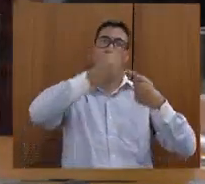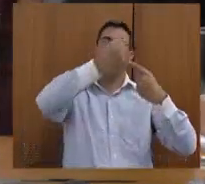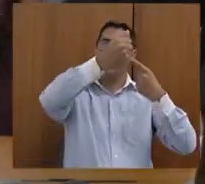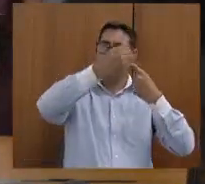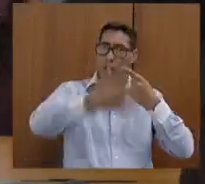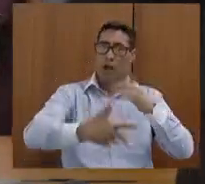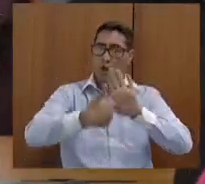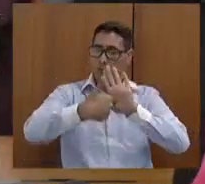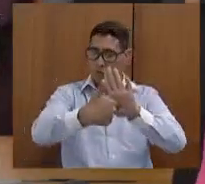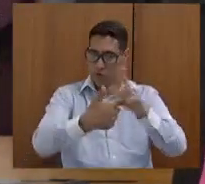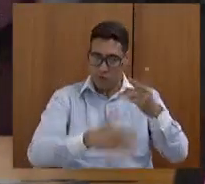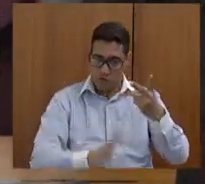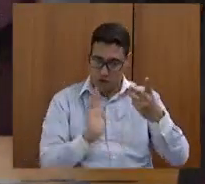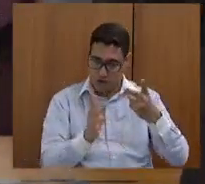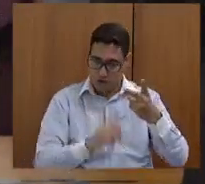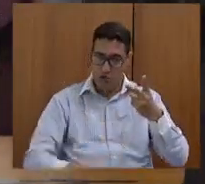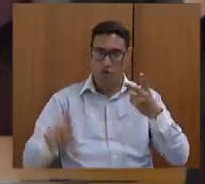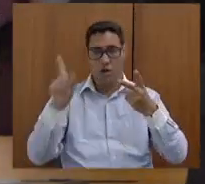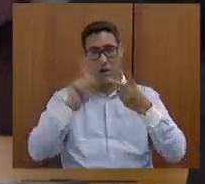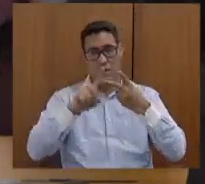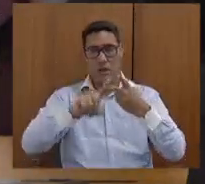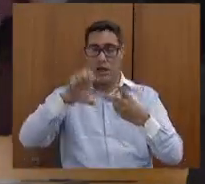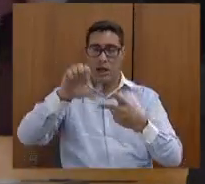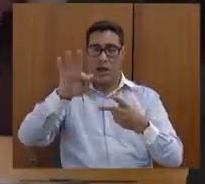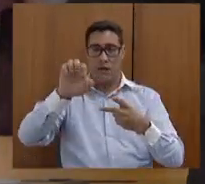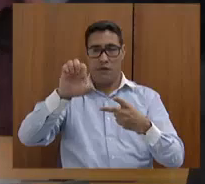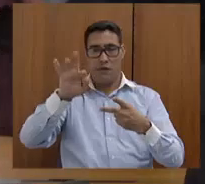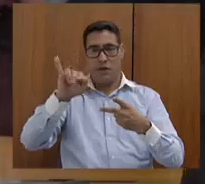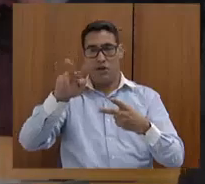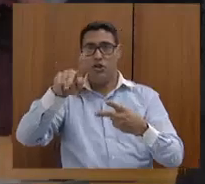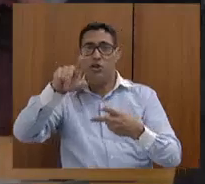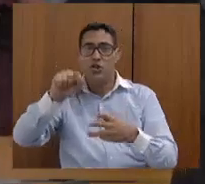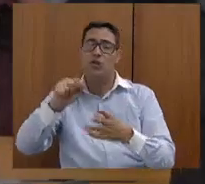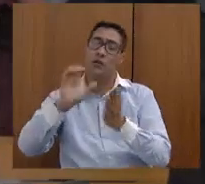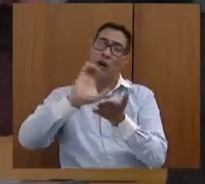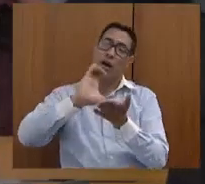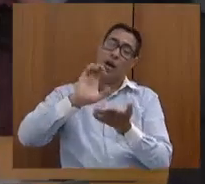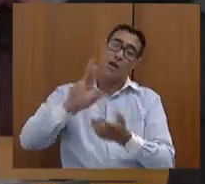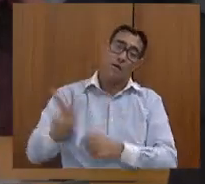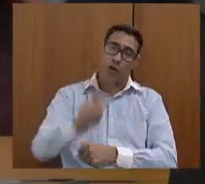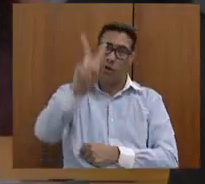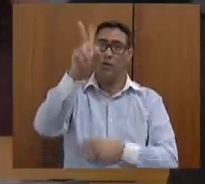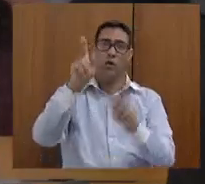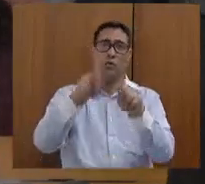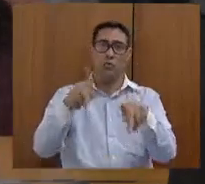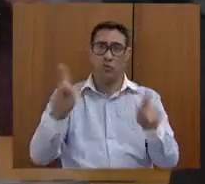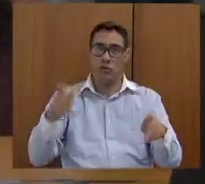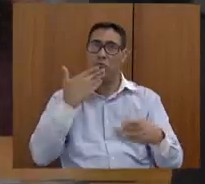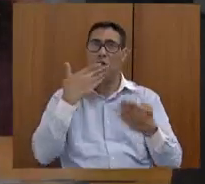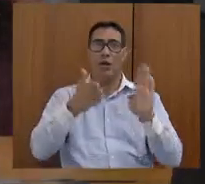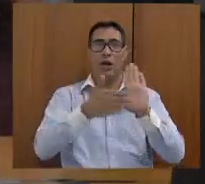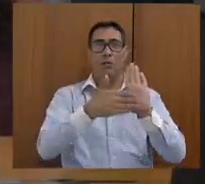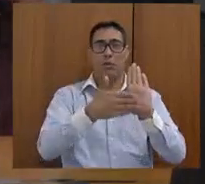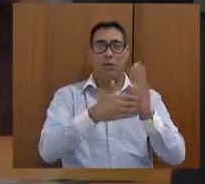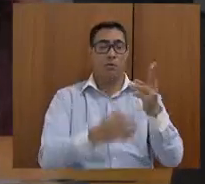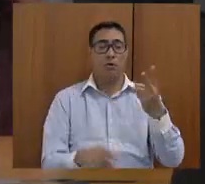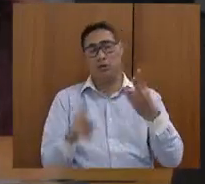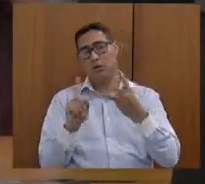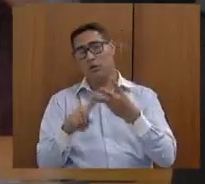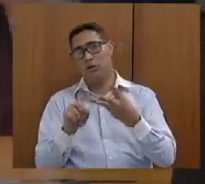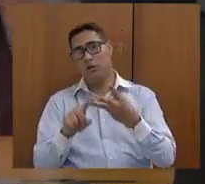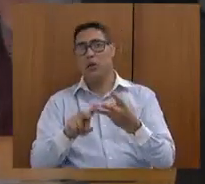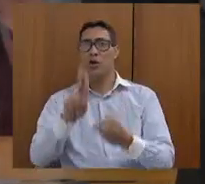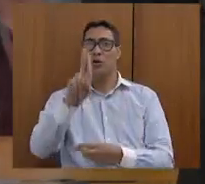vice-presidenta nos trouxe medidas efetivas de valorização dos profissionais da educação Qual é a proposta é a questão da